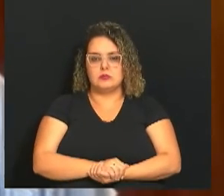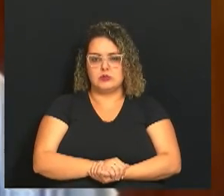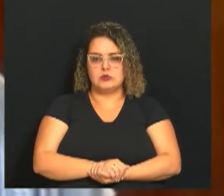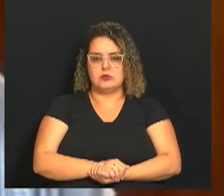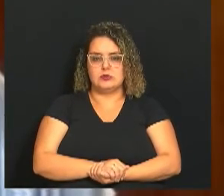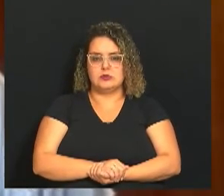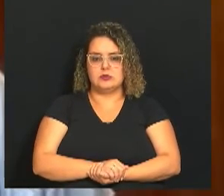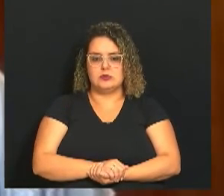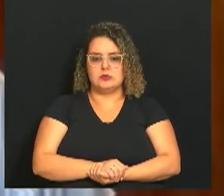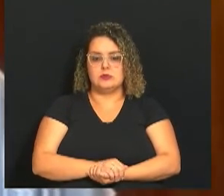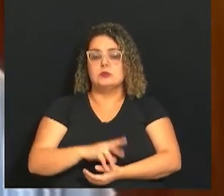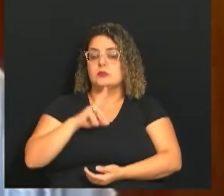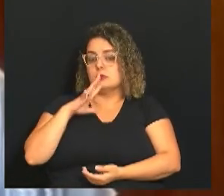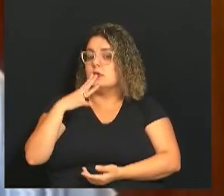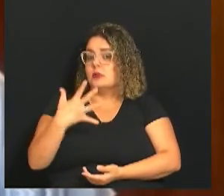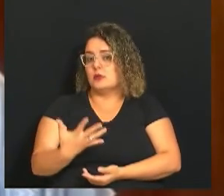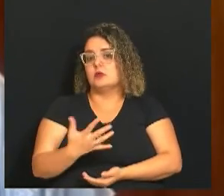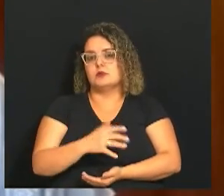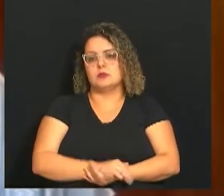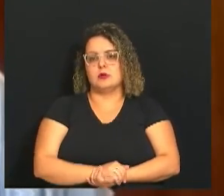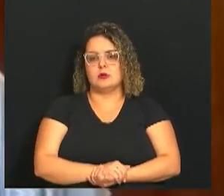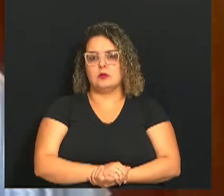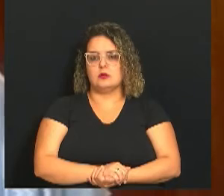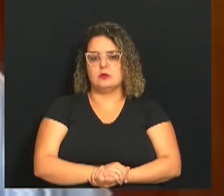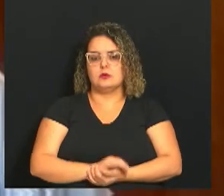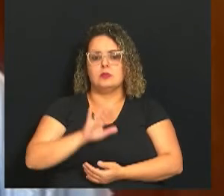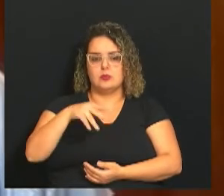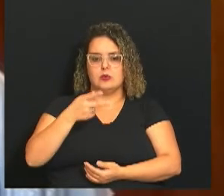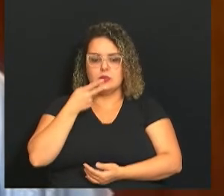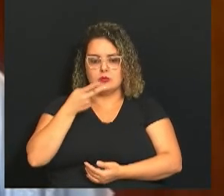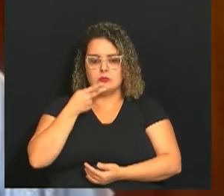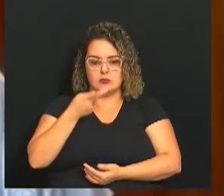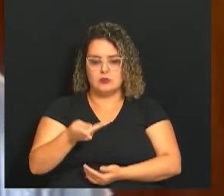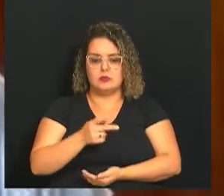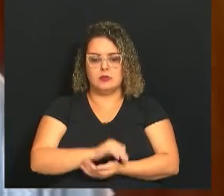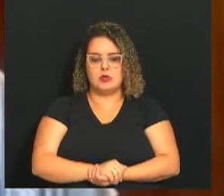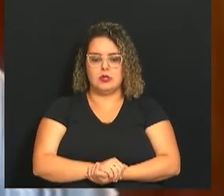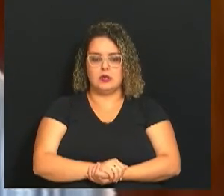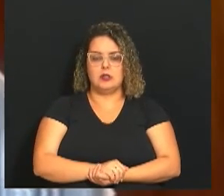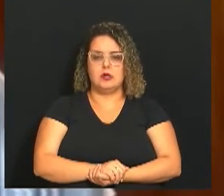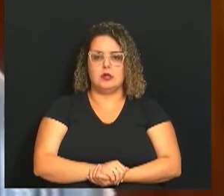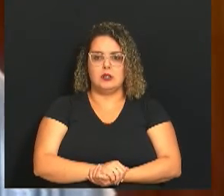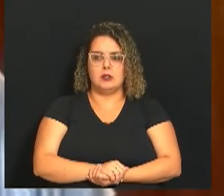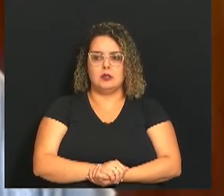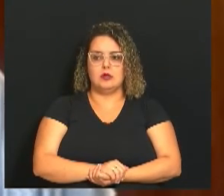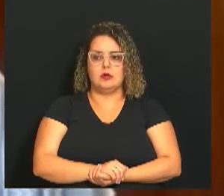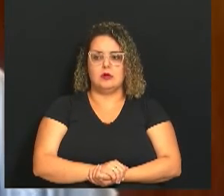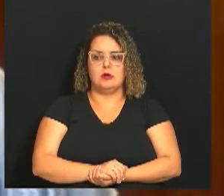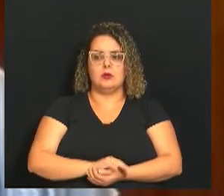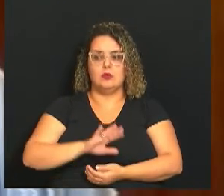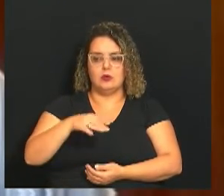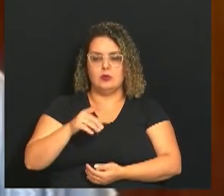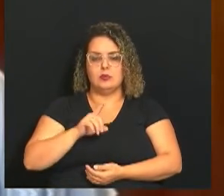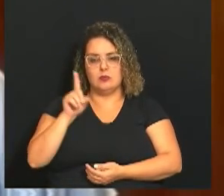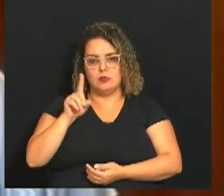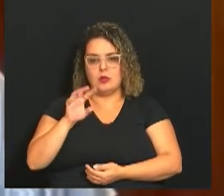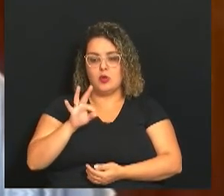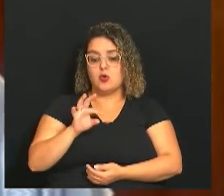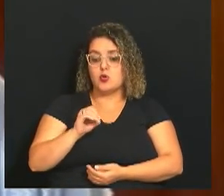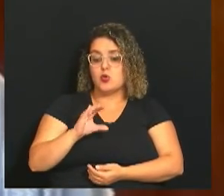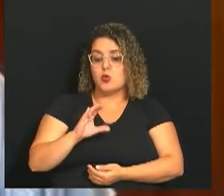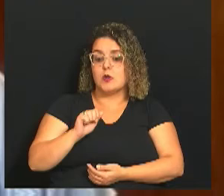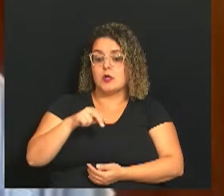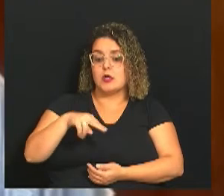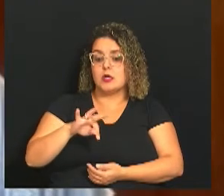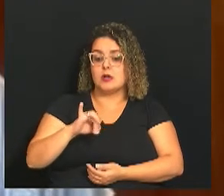resultado. A gente sabe que quando você fala, por exemplo, quando eu fui para Tocantins, eu fui numa